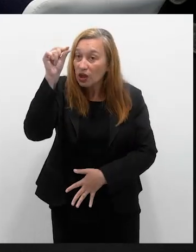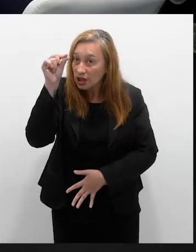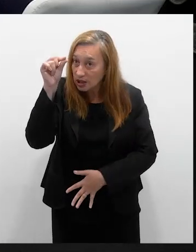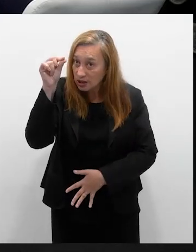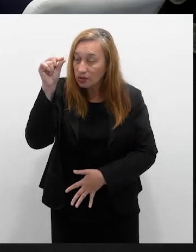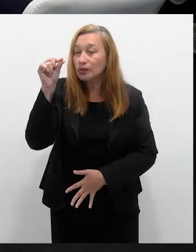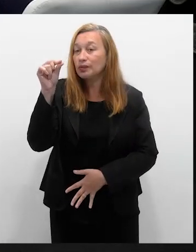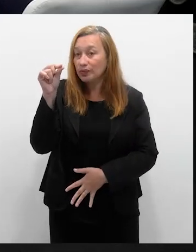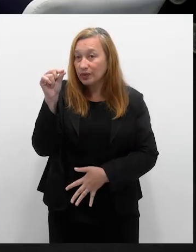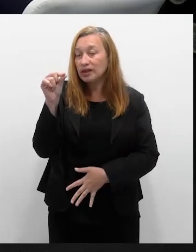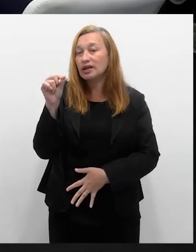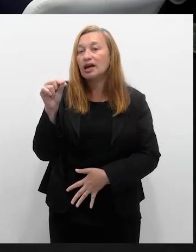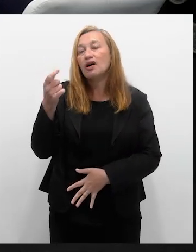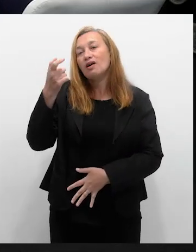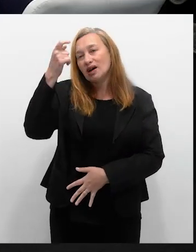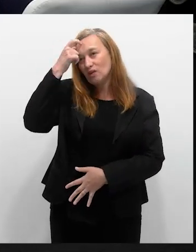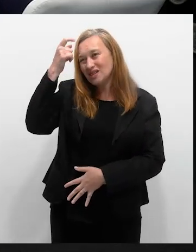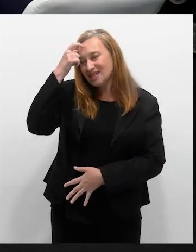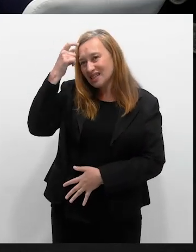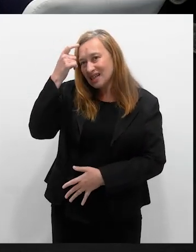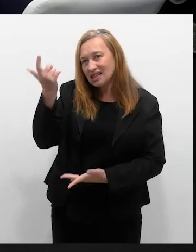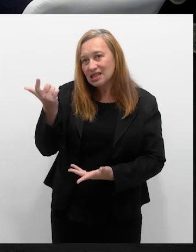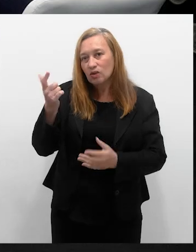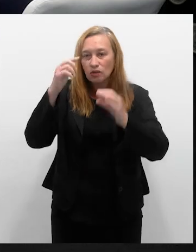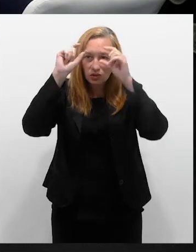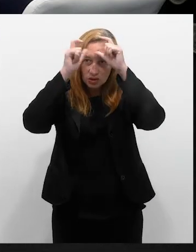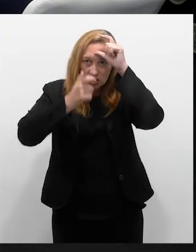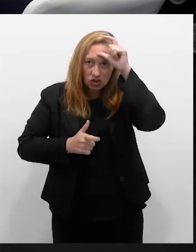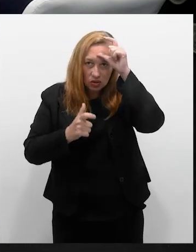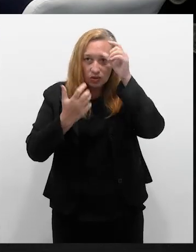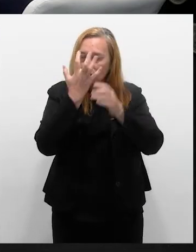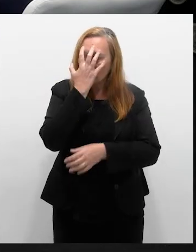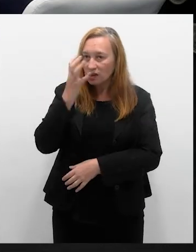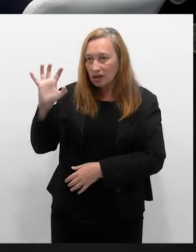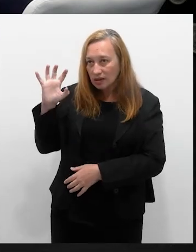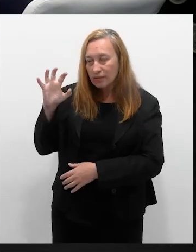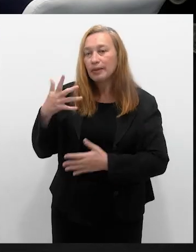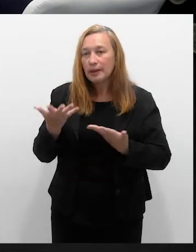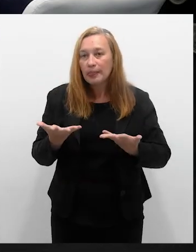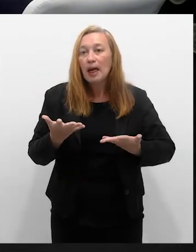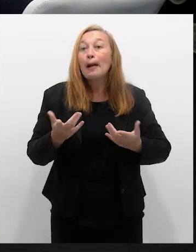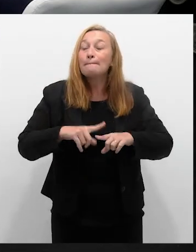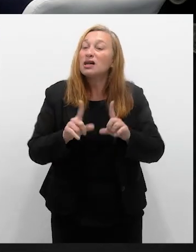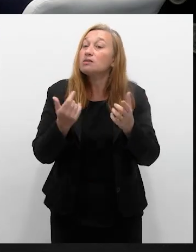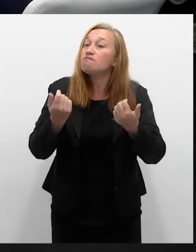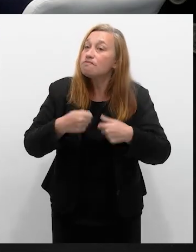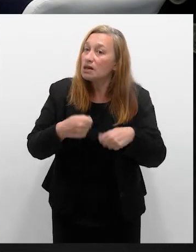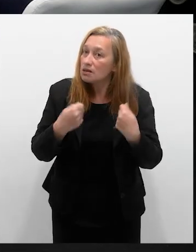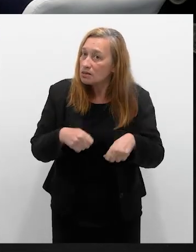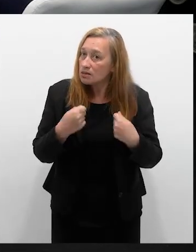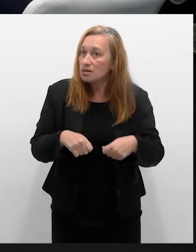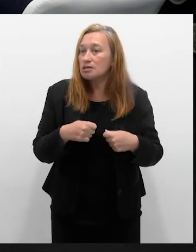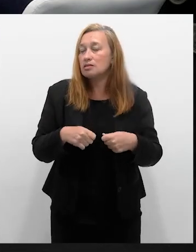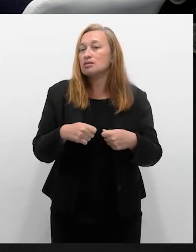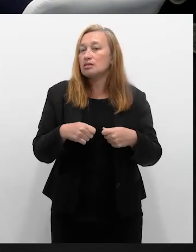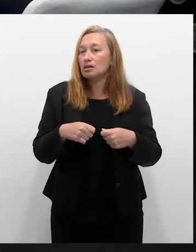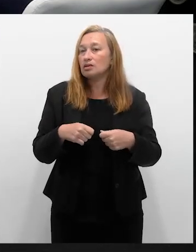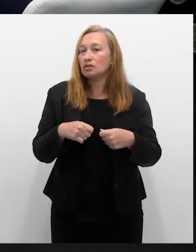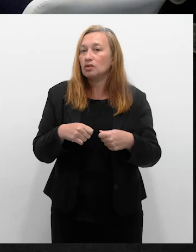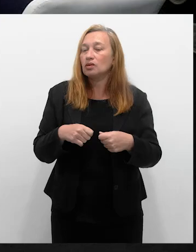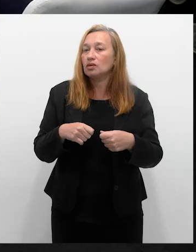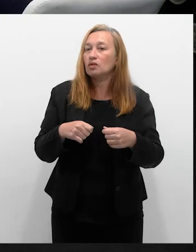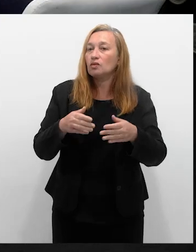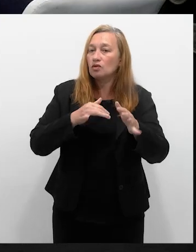né, para se falar sobre a conscientização sobre o transtorno da personalidade borderline. Né, mas isso precisa vir, invariavelmente,